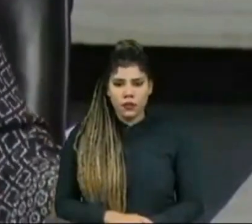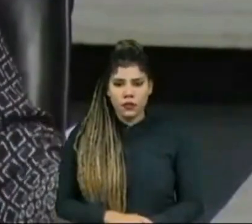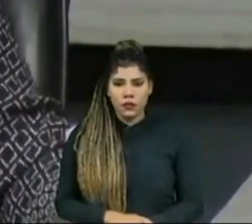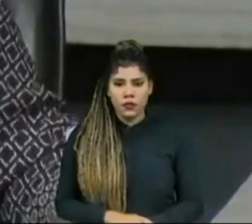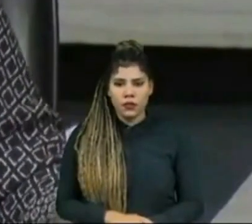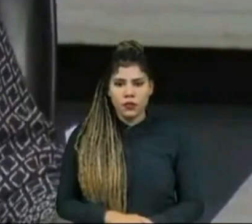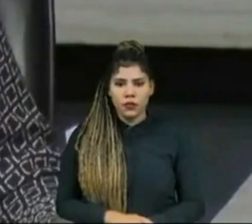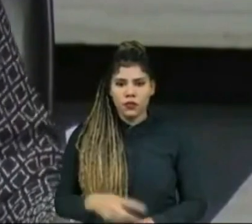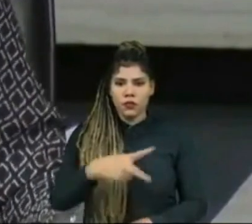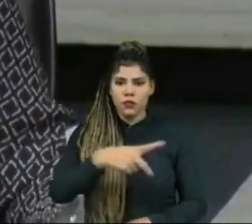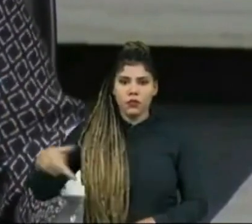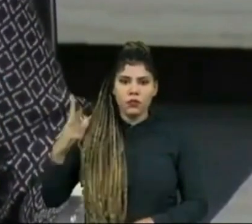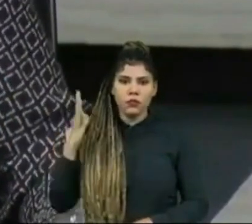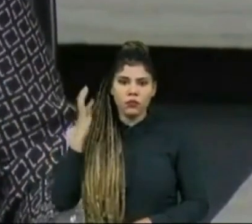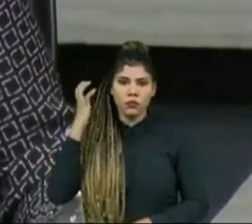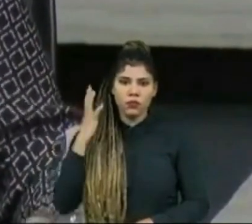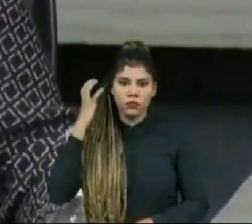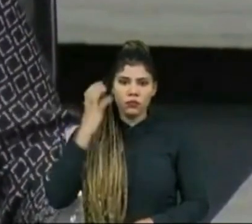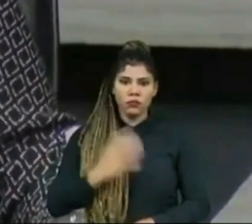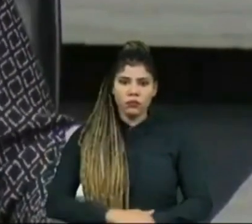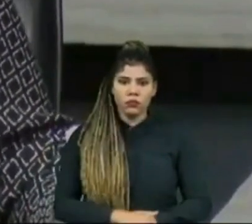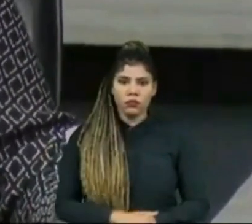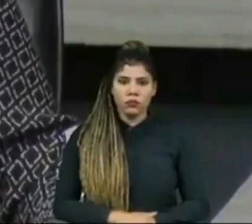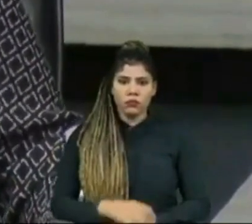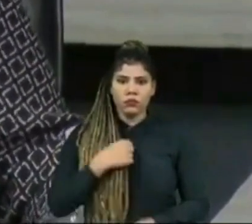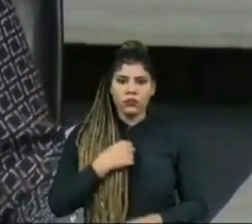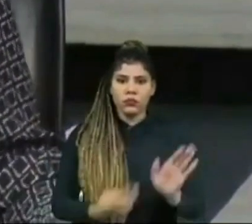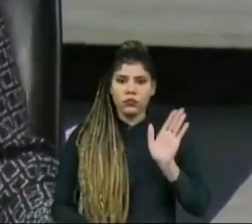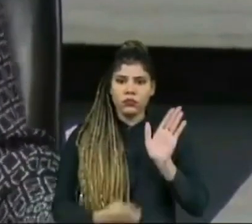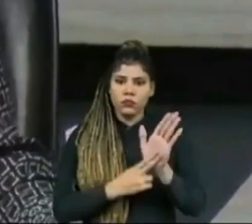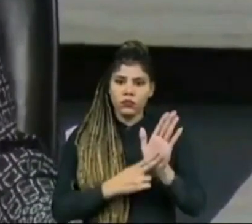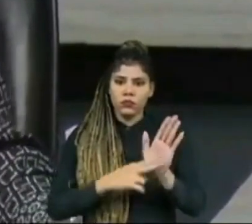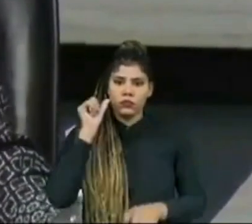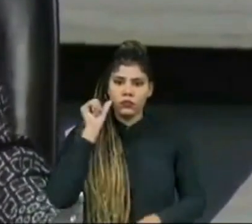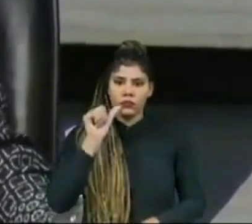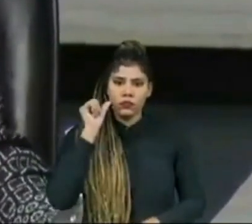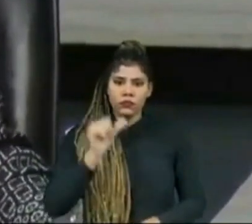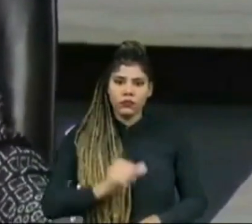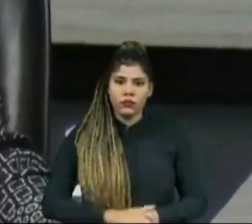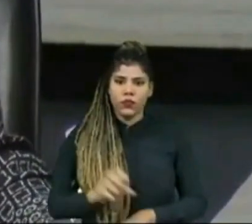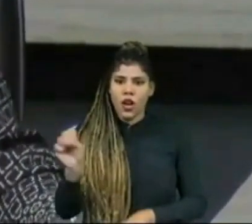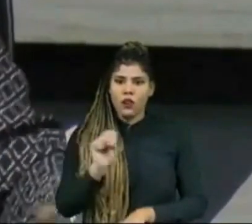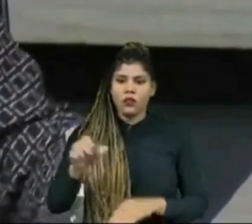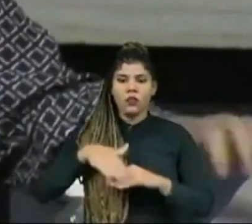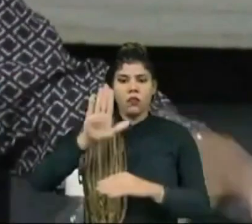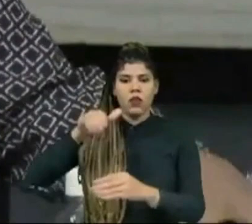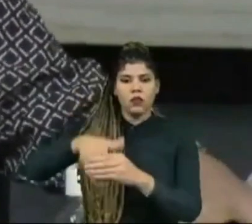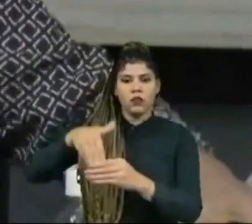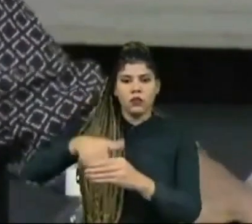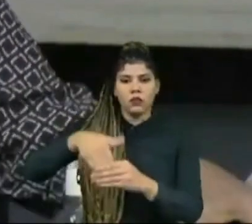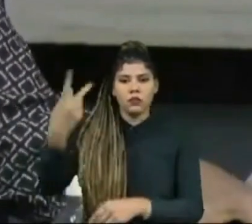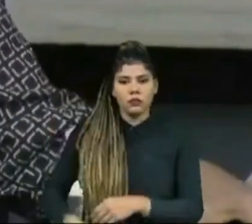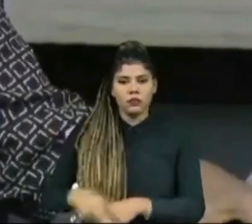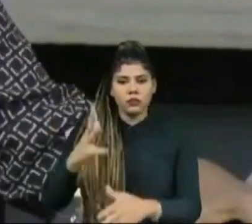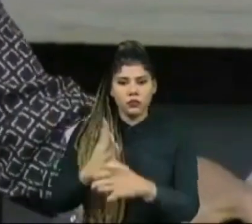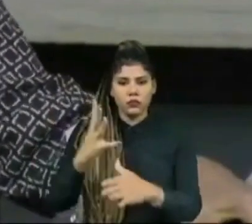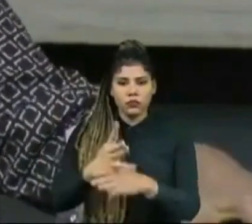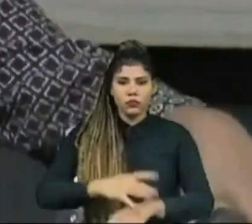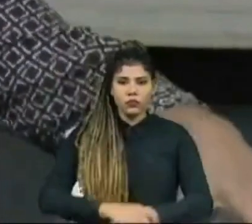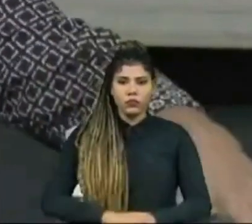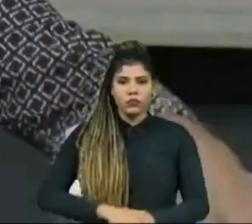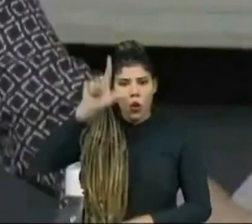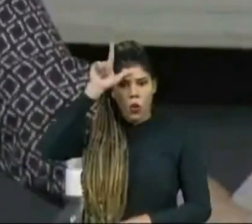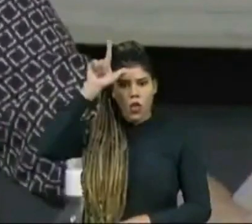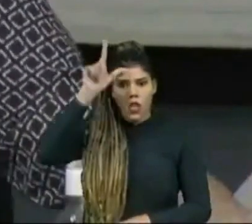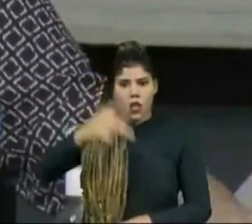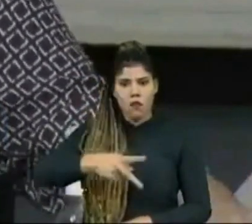Presidente Evandro Leitão, eu sou a mulher, a 8ª mais votada dessa cidade. Lidero um